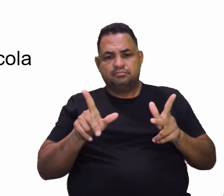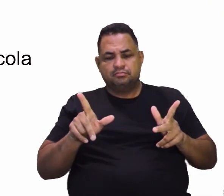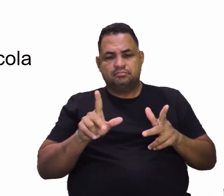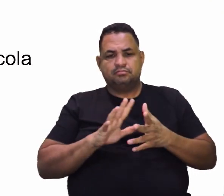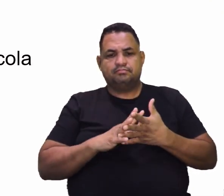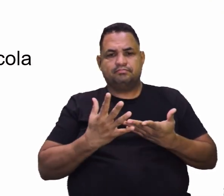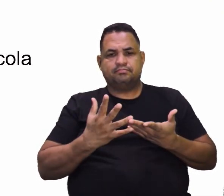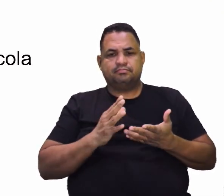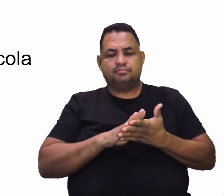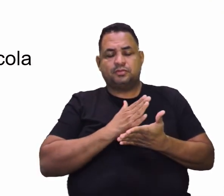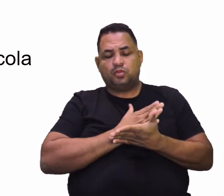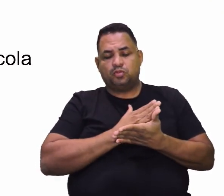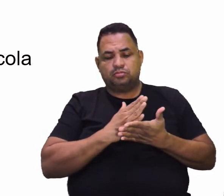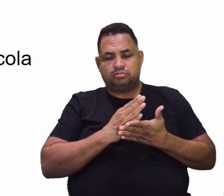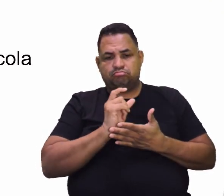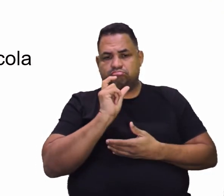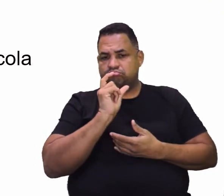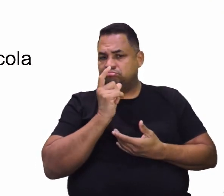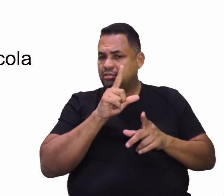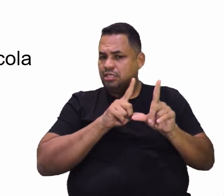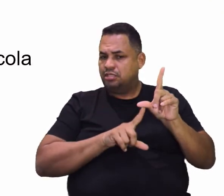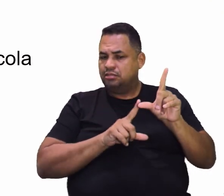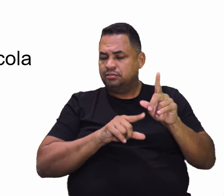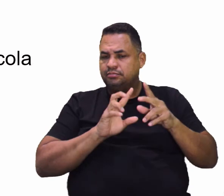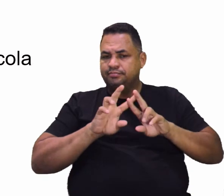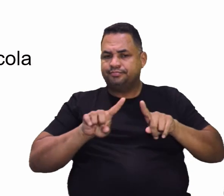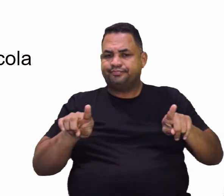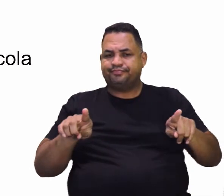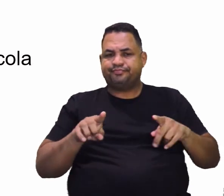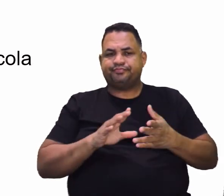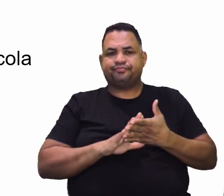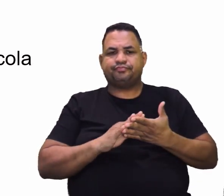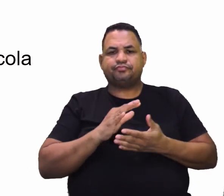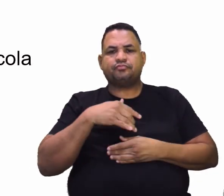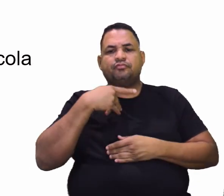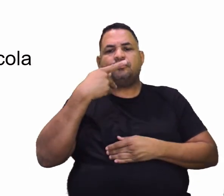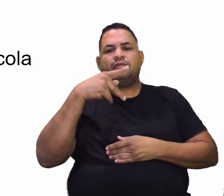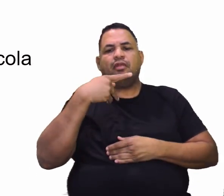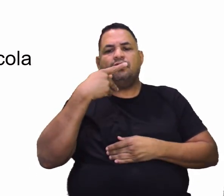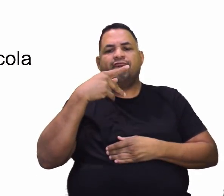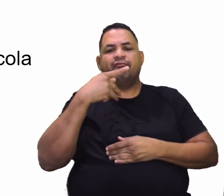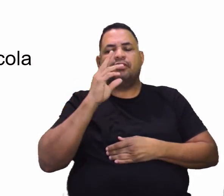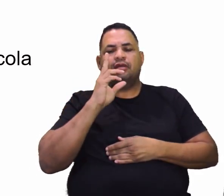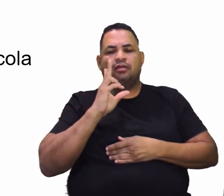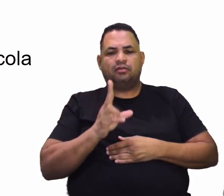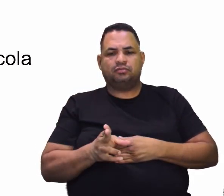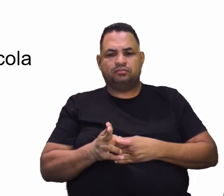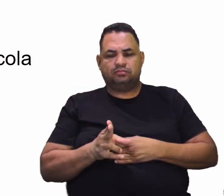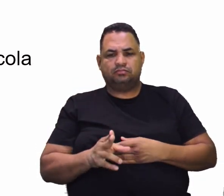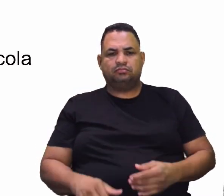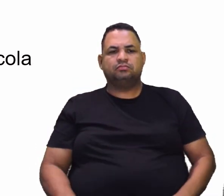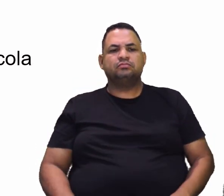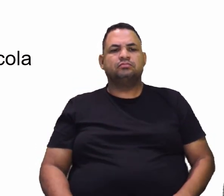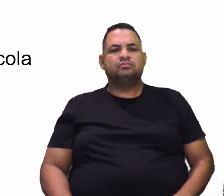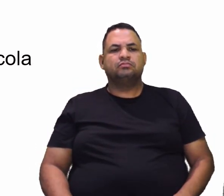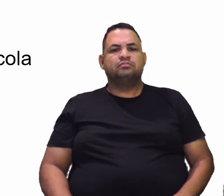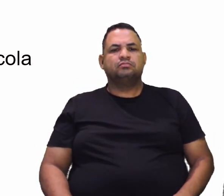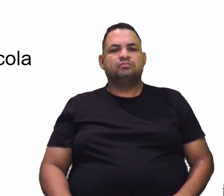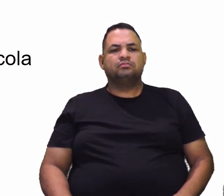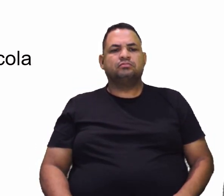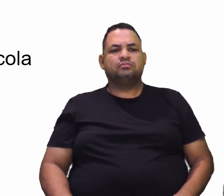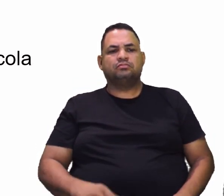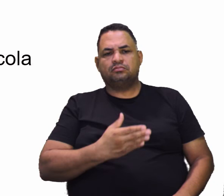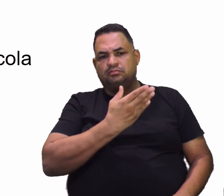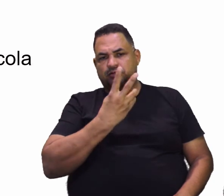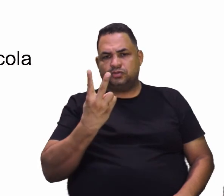diferentes na questão do início delas, porém a pronúncia é a mesma, tá? Affect